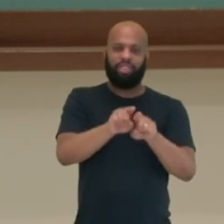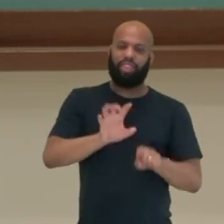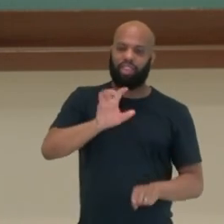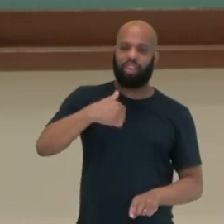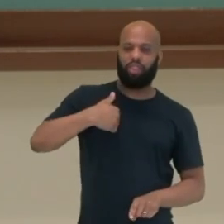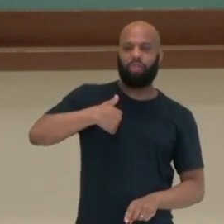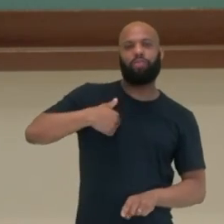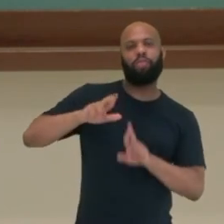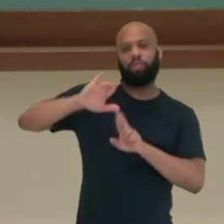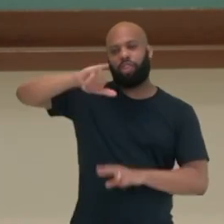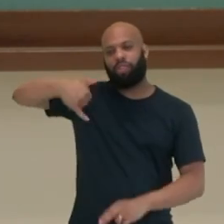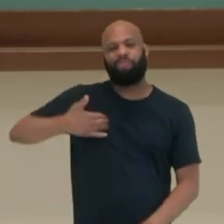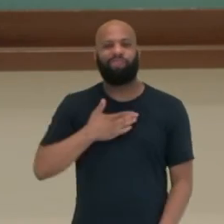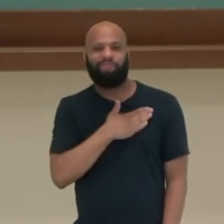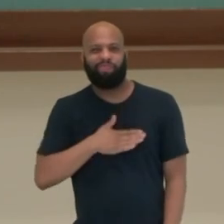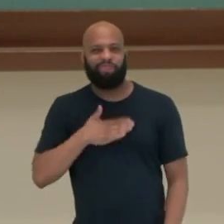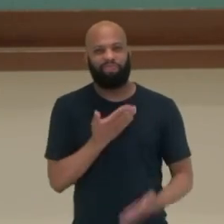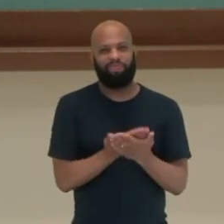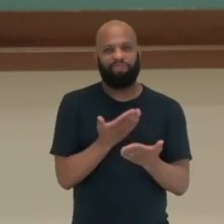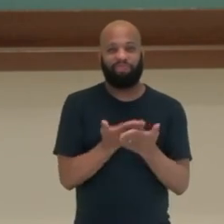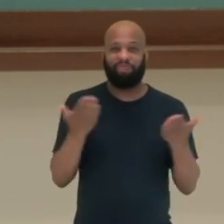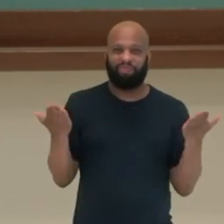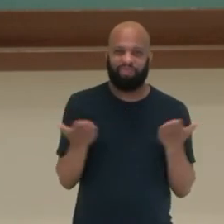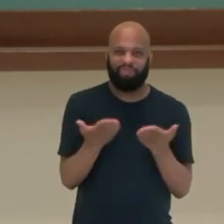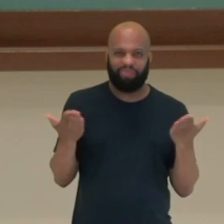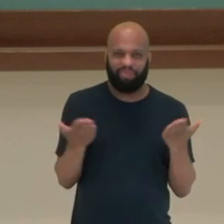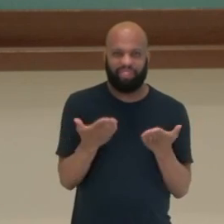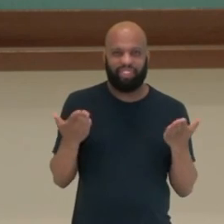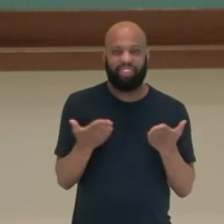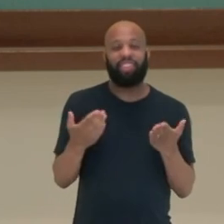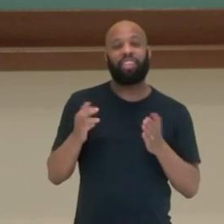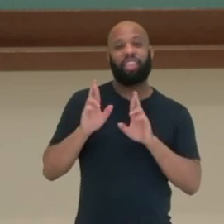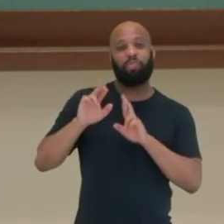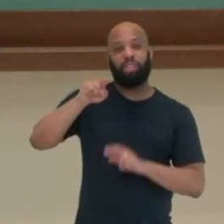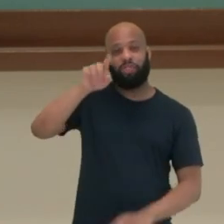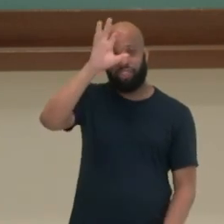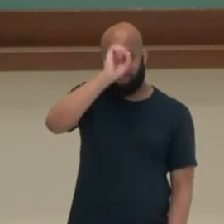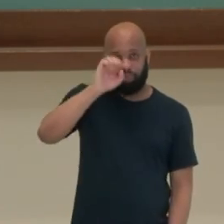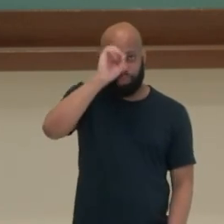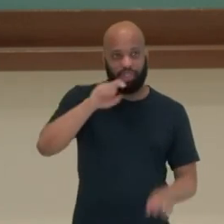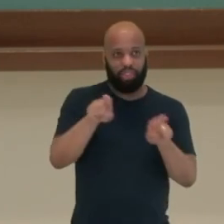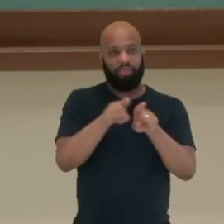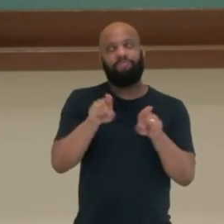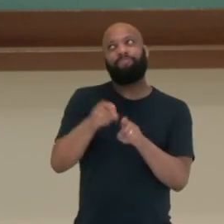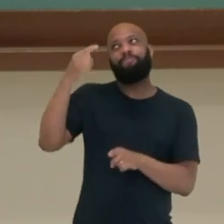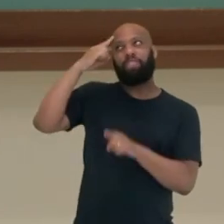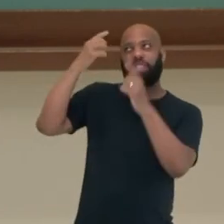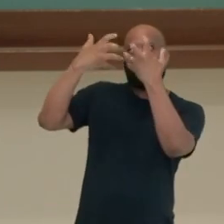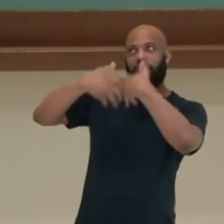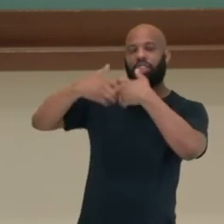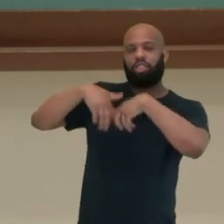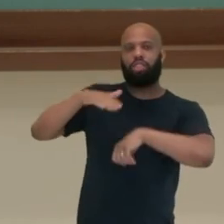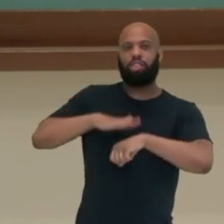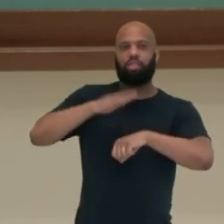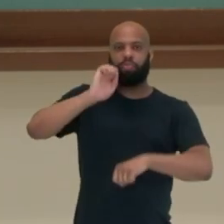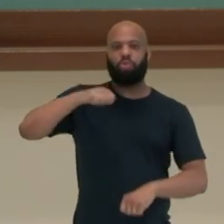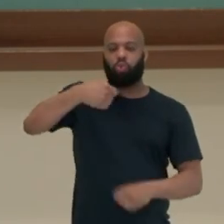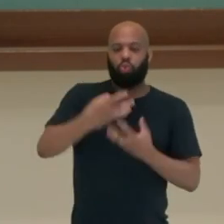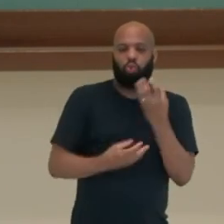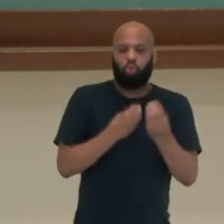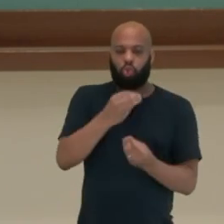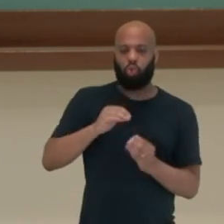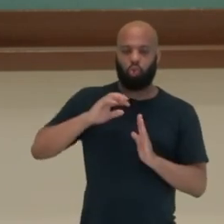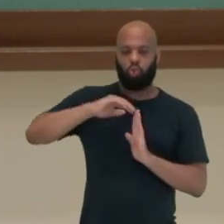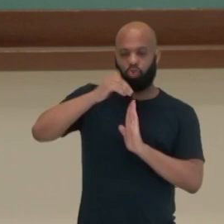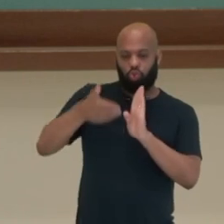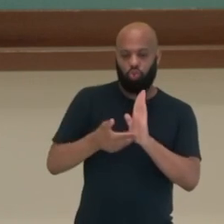espero que vocês tenham gostado da nossa aula, tá? Espero que vocês tenham aprendido, tenham pensado um pouco mais sobre como tudo